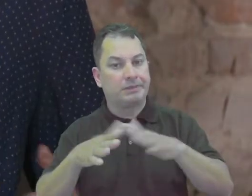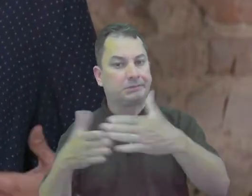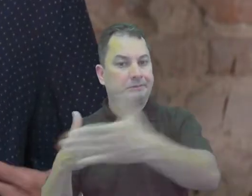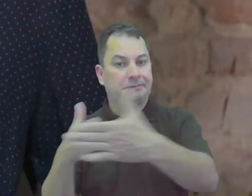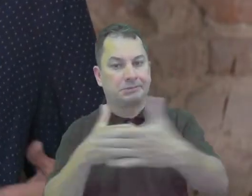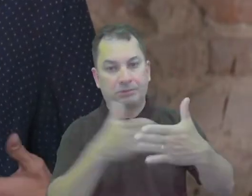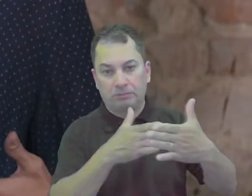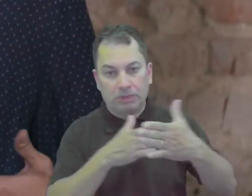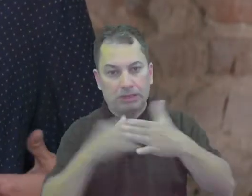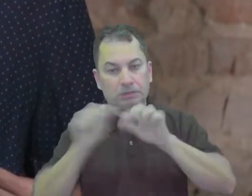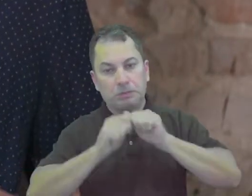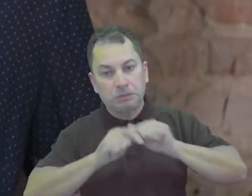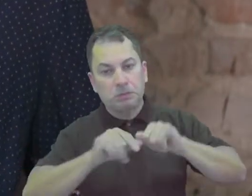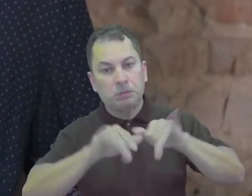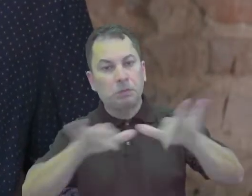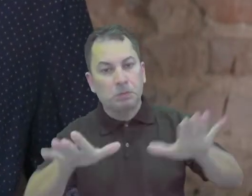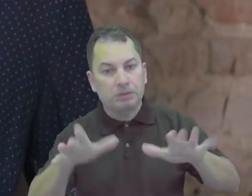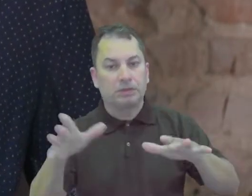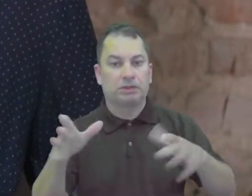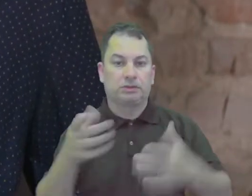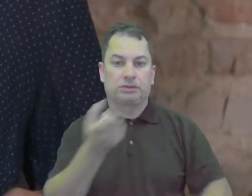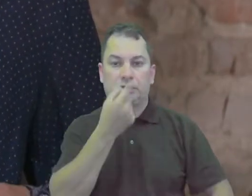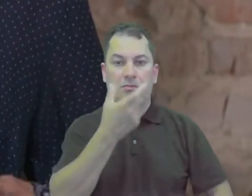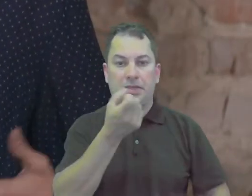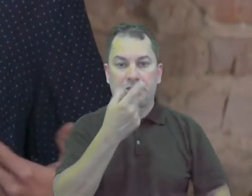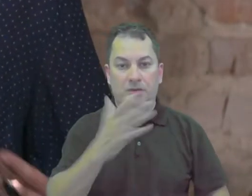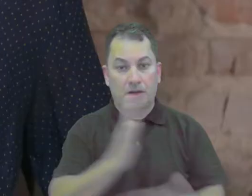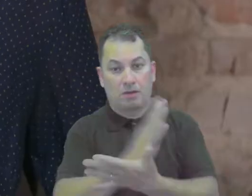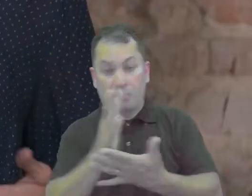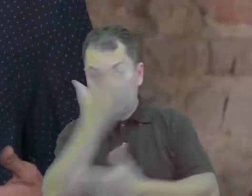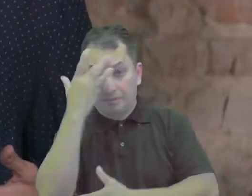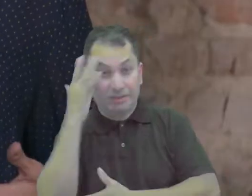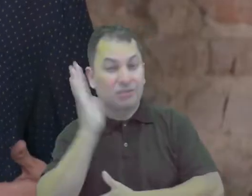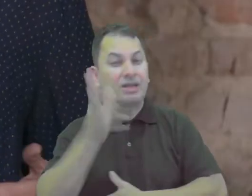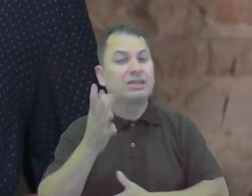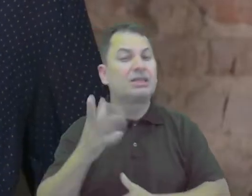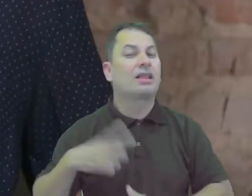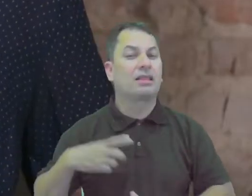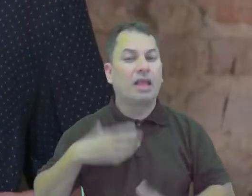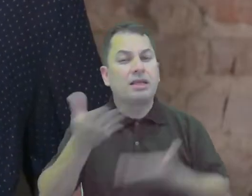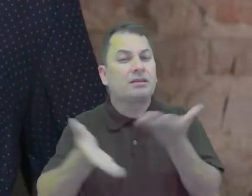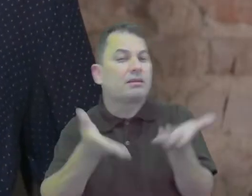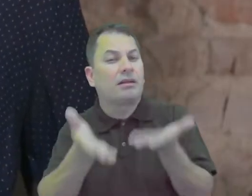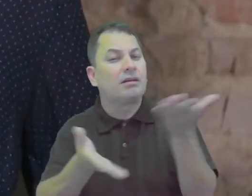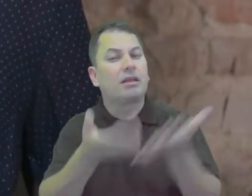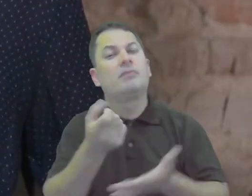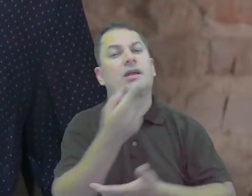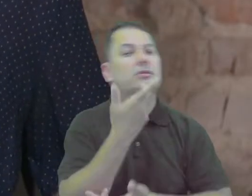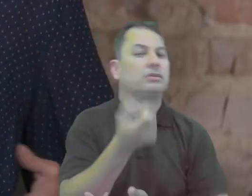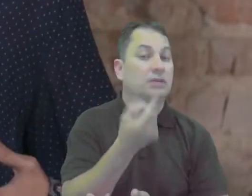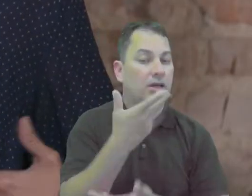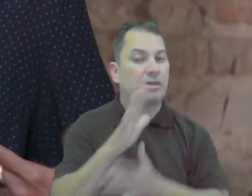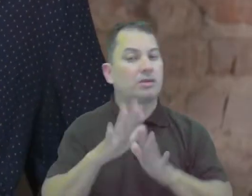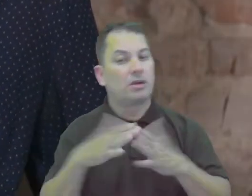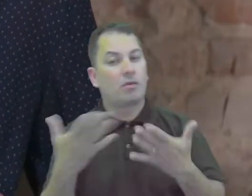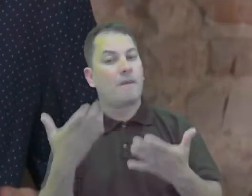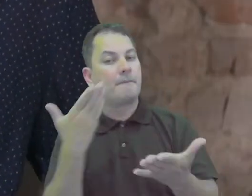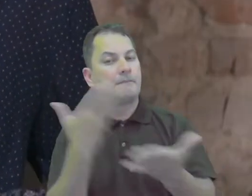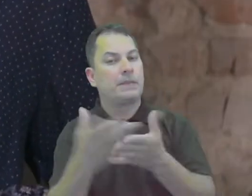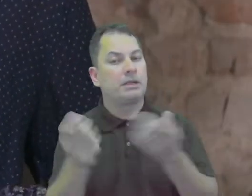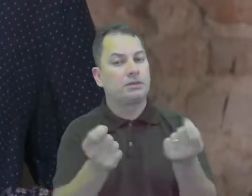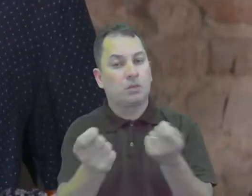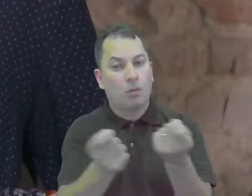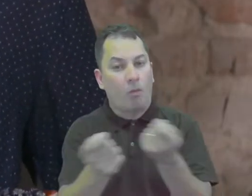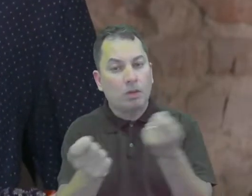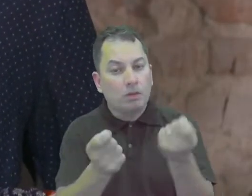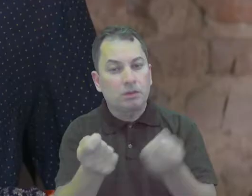de pessoas que já fazem algum tipo de tratamento e que ficam bastante descontrolados no seu tratamento e podem vir com